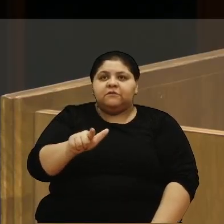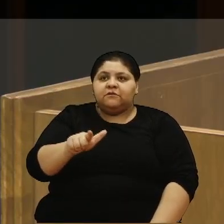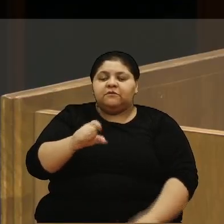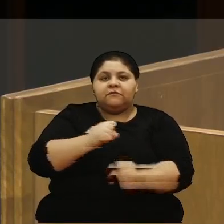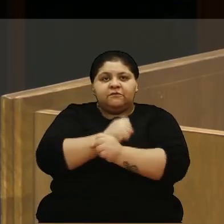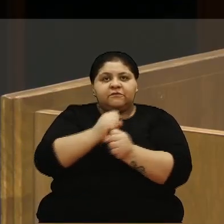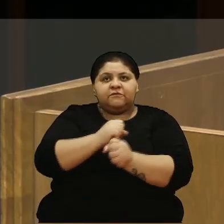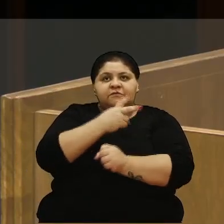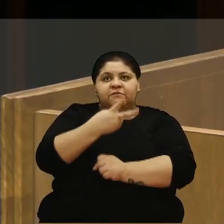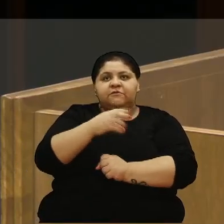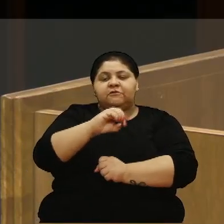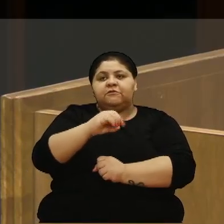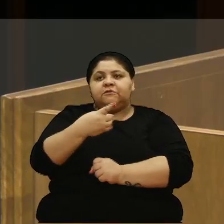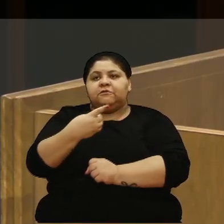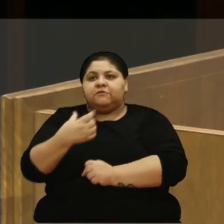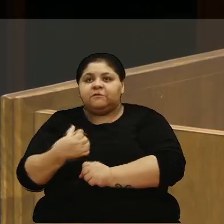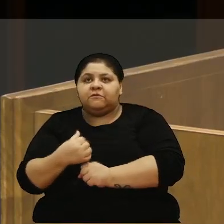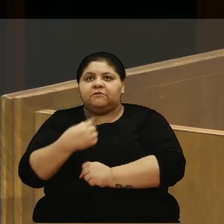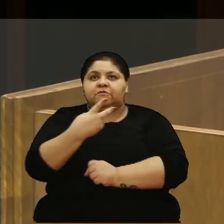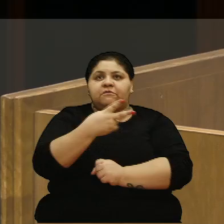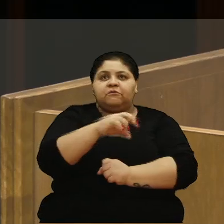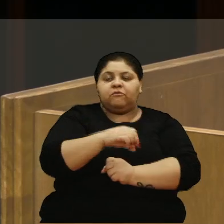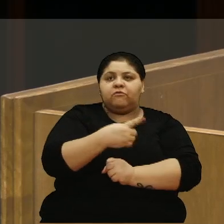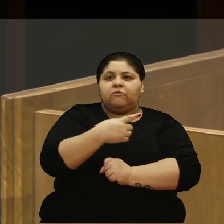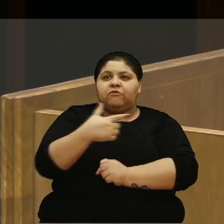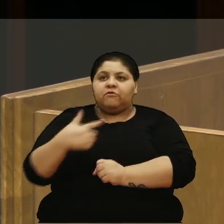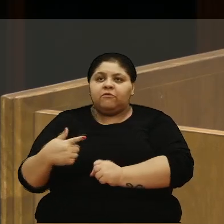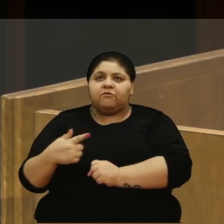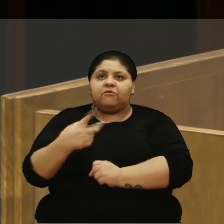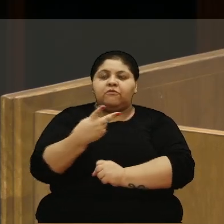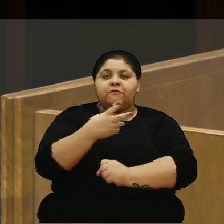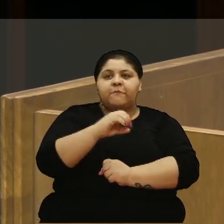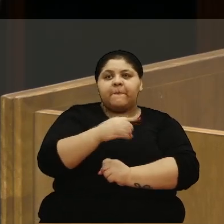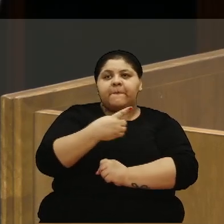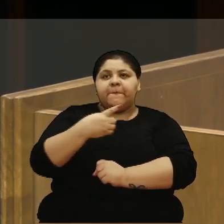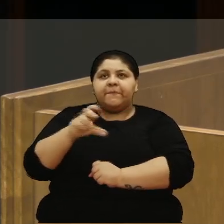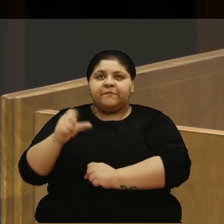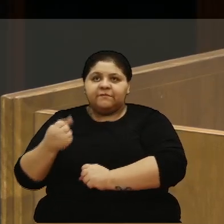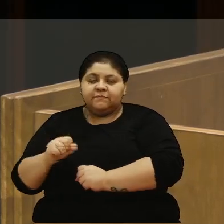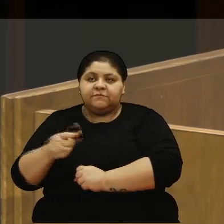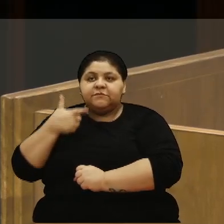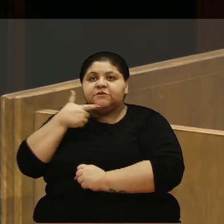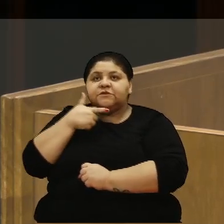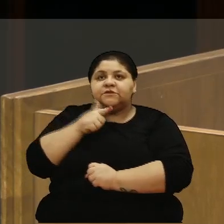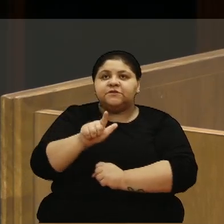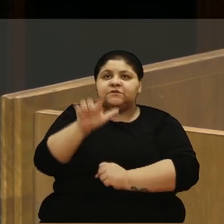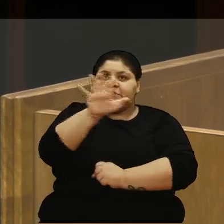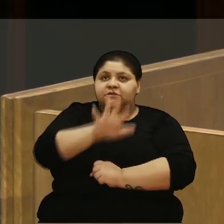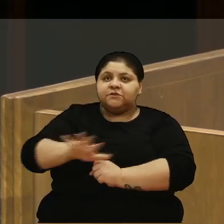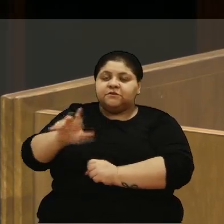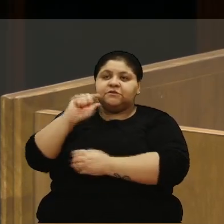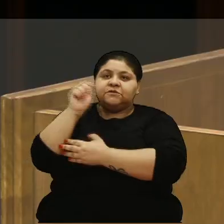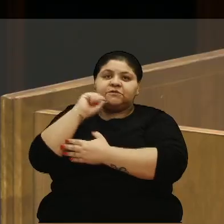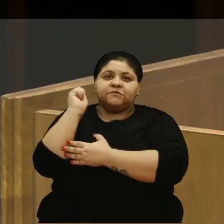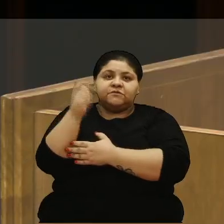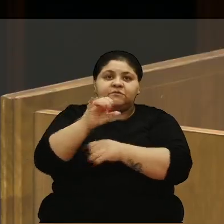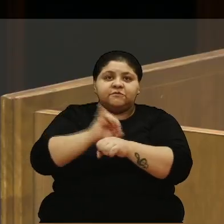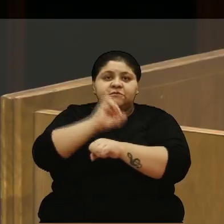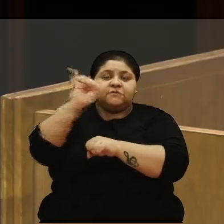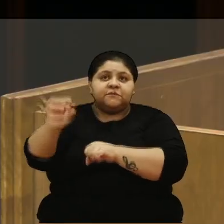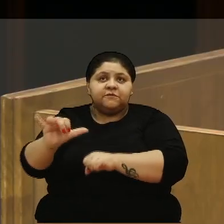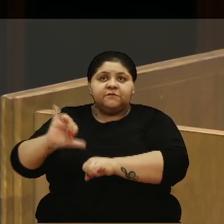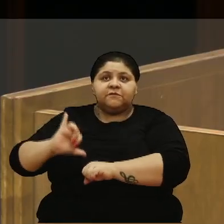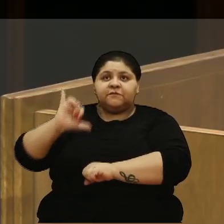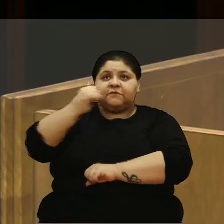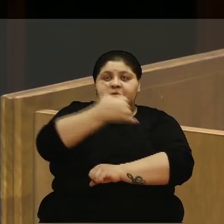de 2016, 2017 e 2018. Campeões gerais do Rodeio Internacional da Vacaria